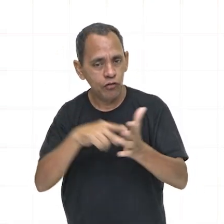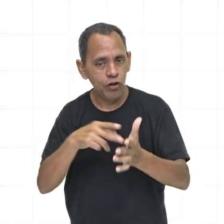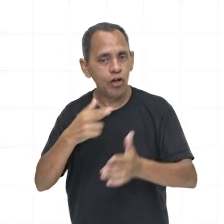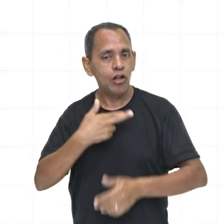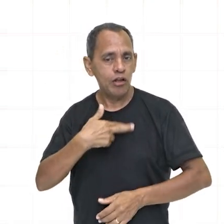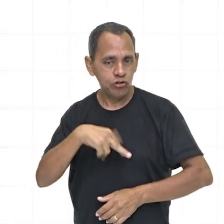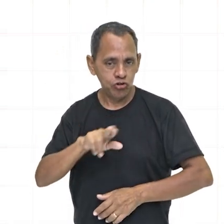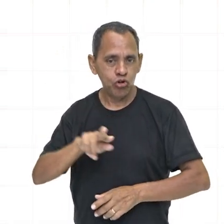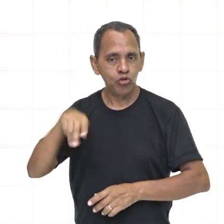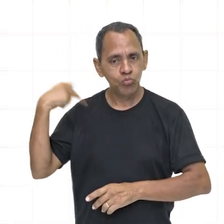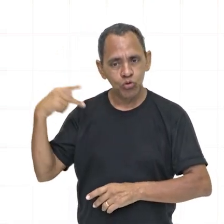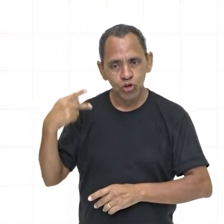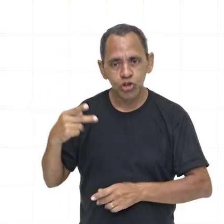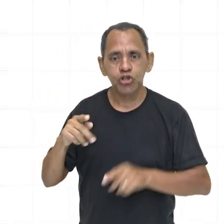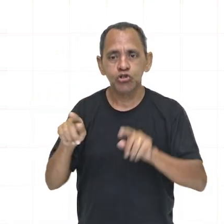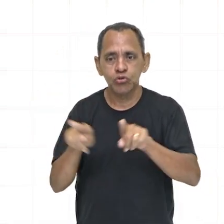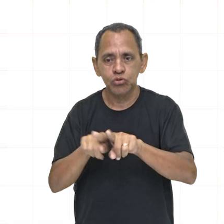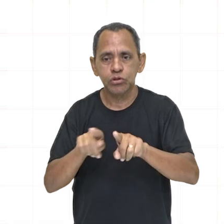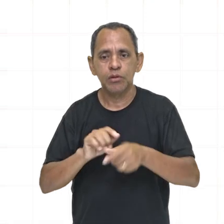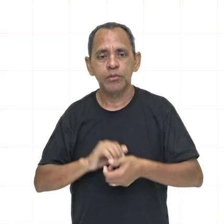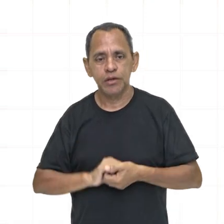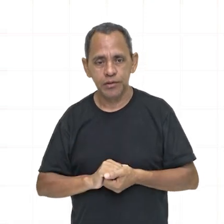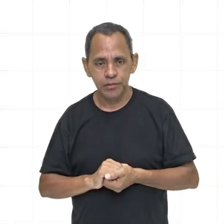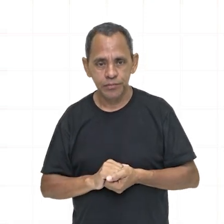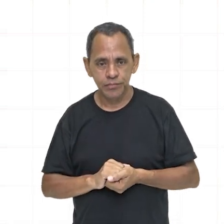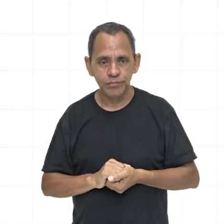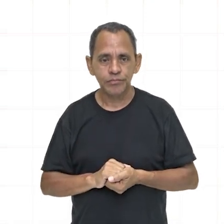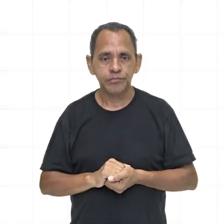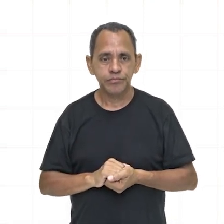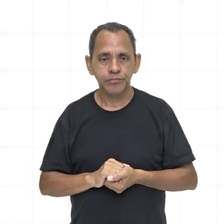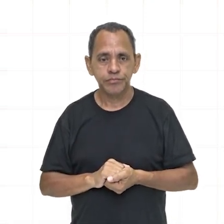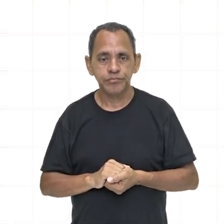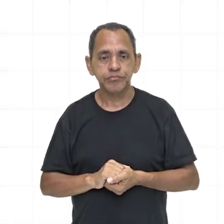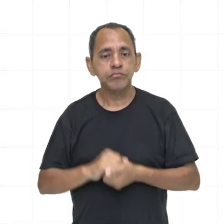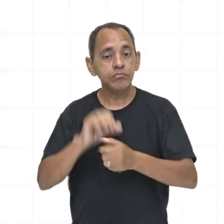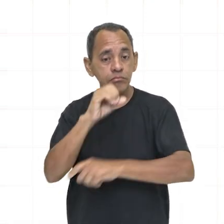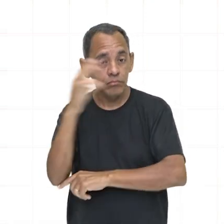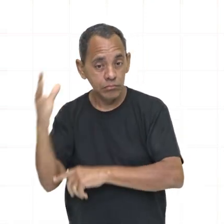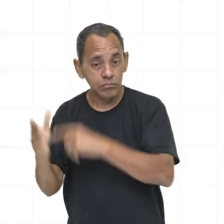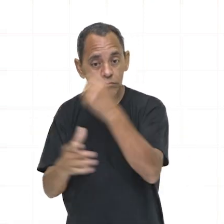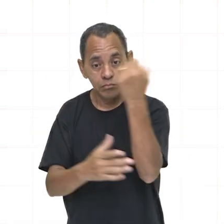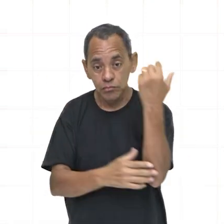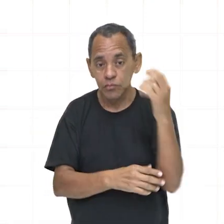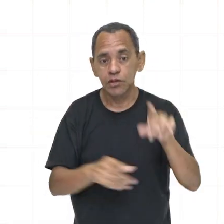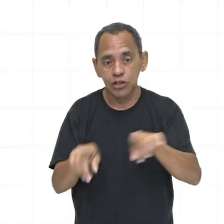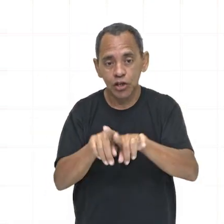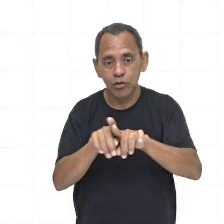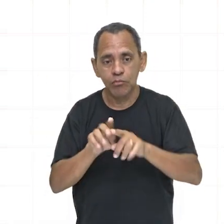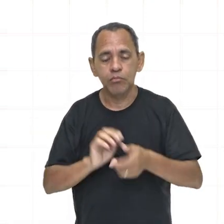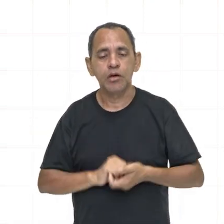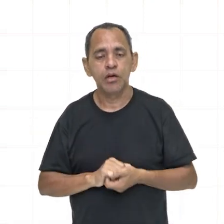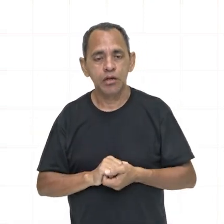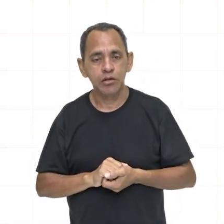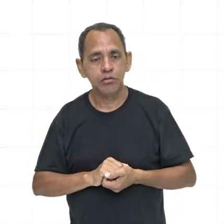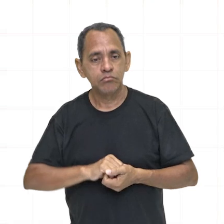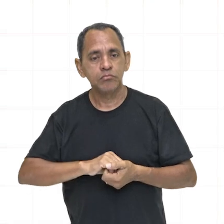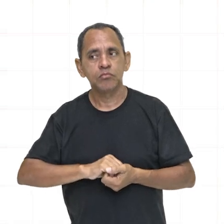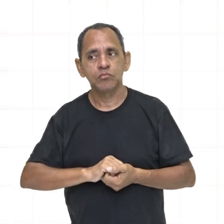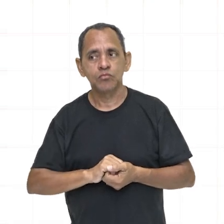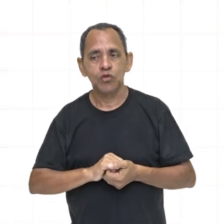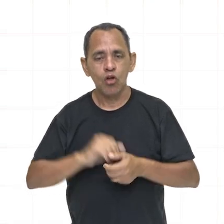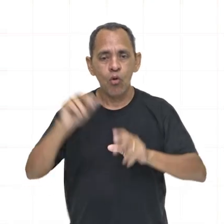ecológico, né? Aquela questão de que toda santidade, toda divindade está ali na natureza, a